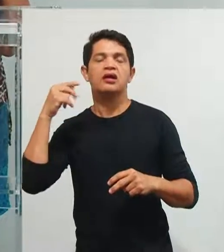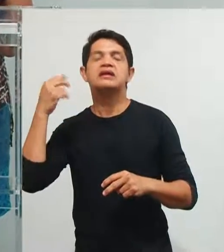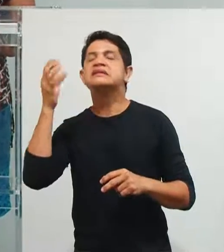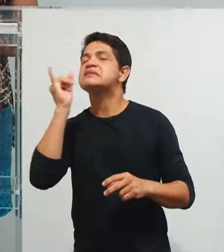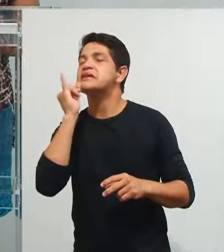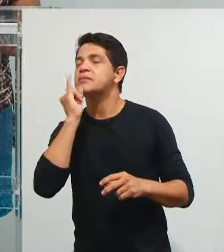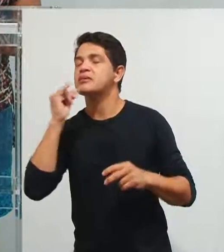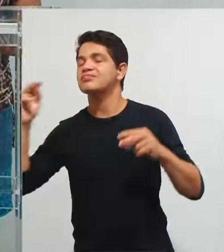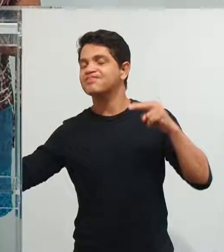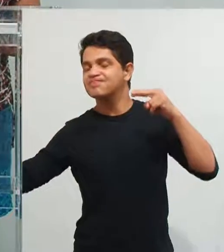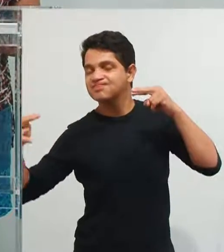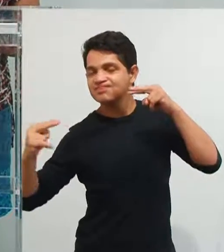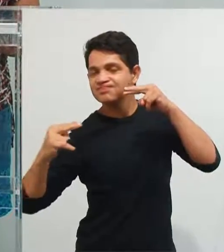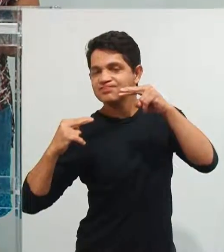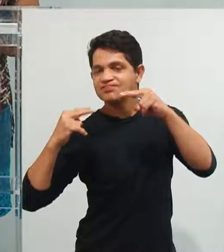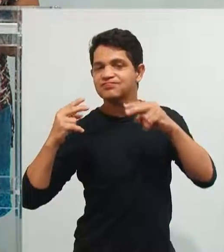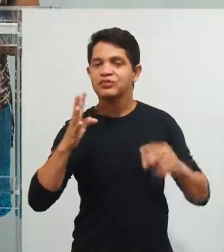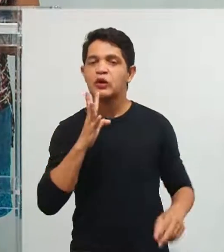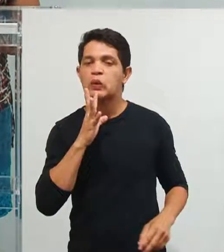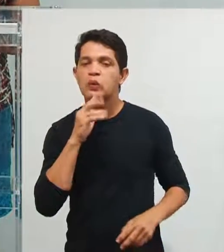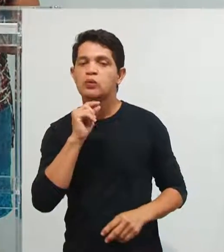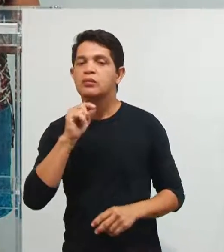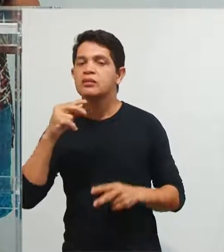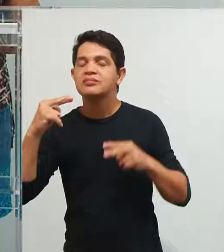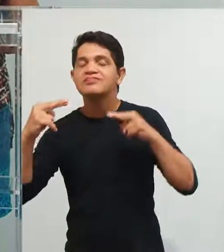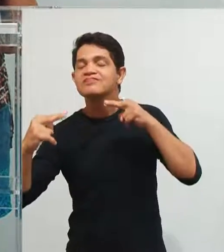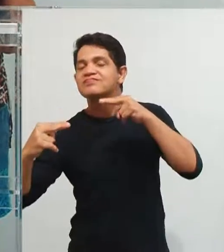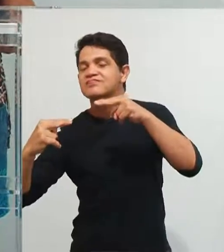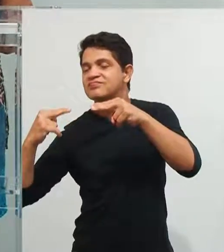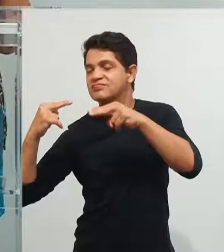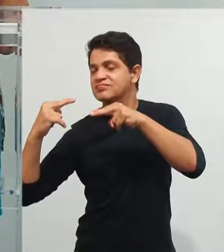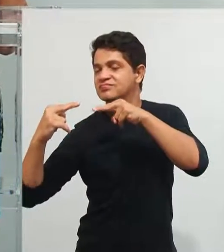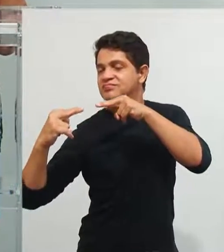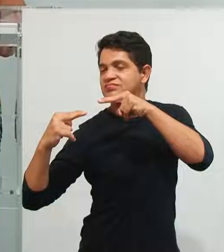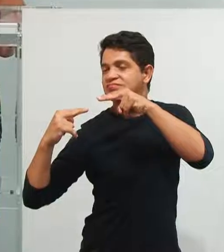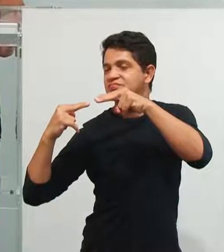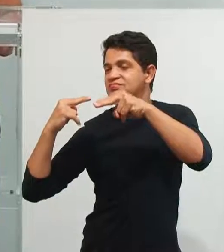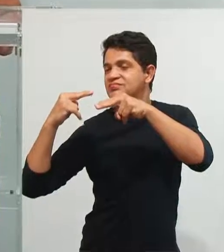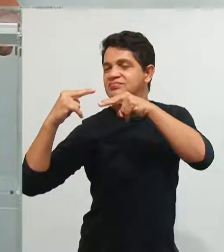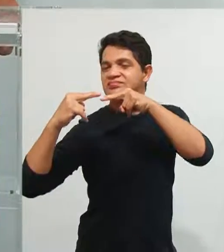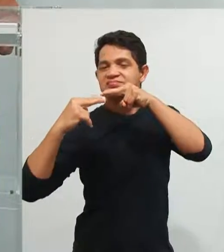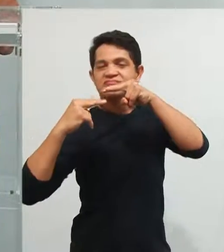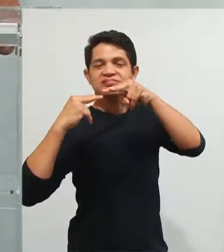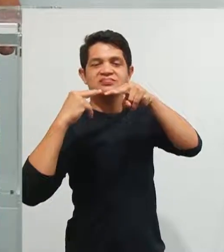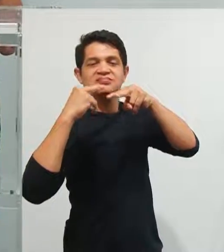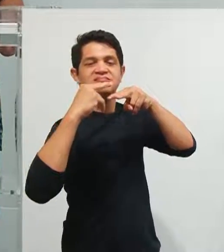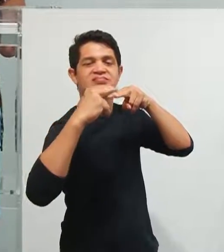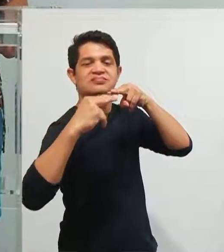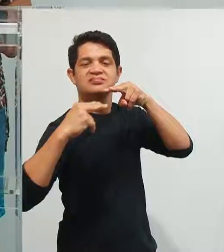Carlos Jobim. Você conhece? Pela luz dos olhos teus,